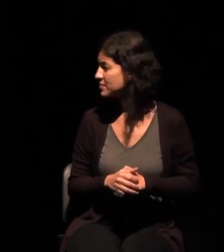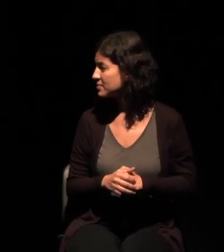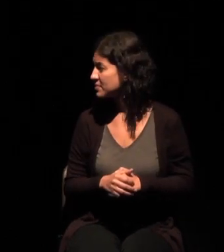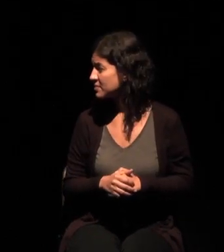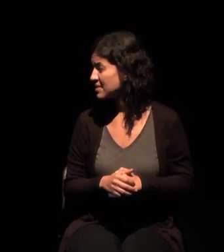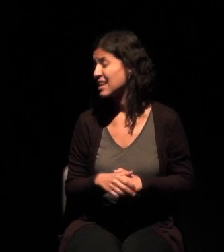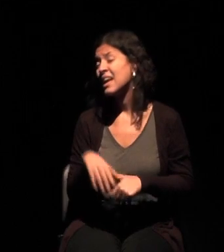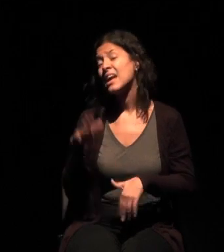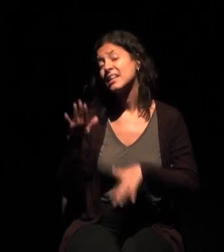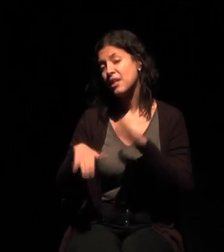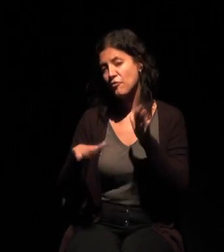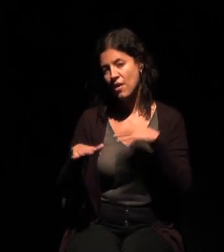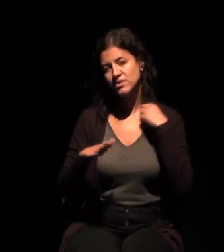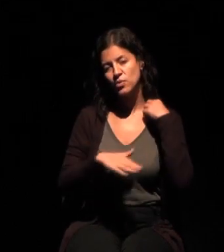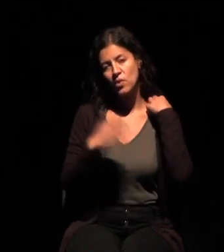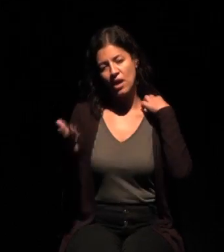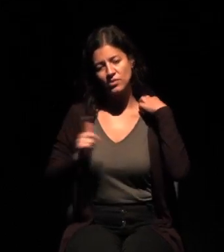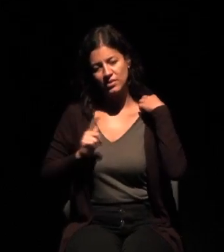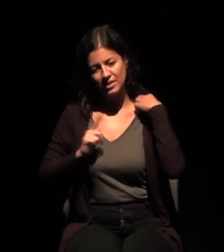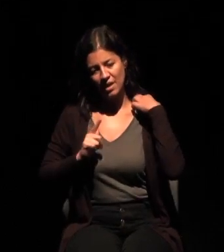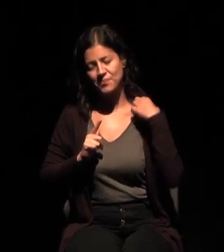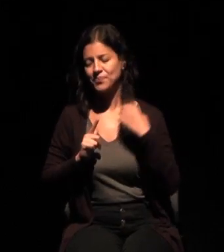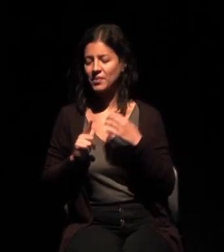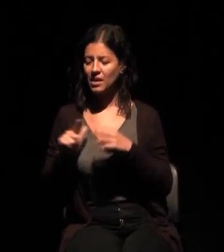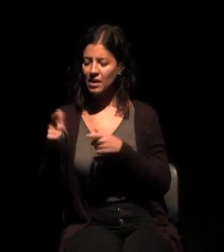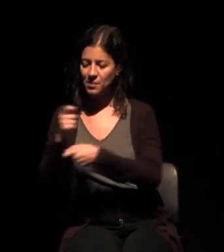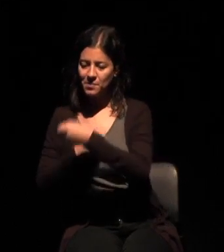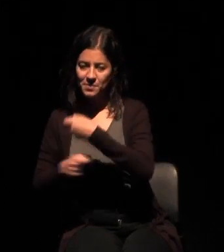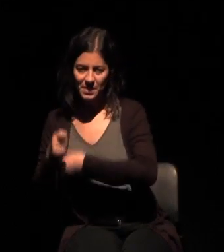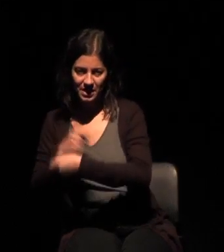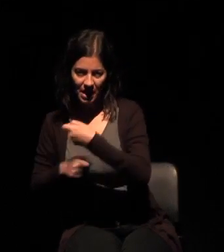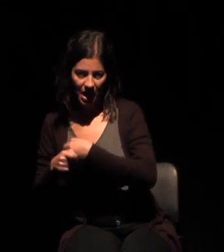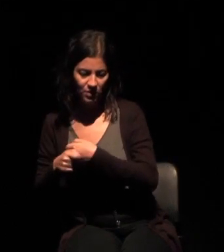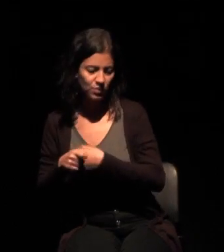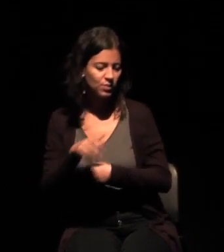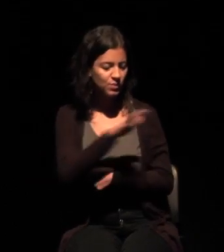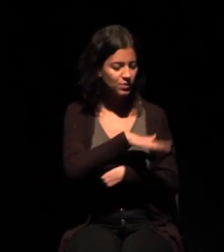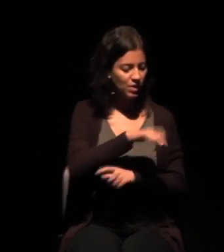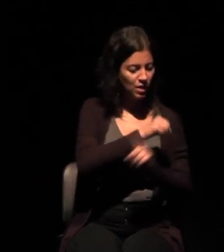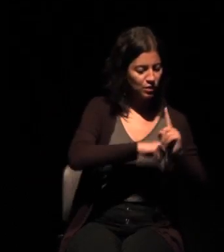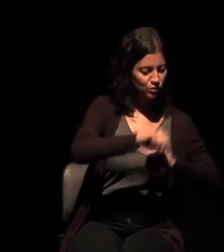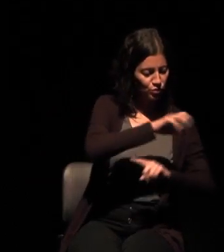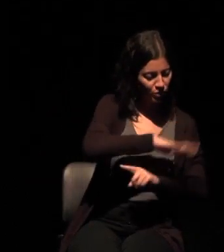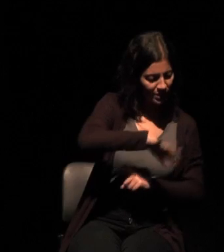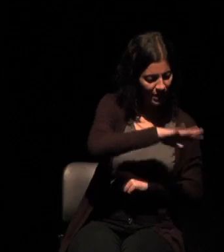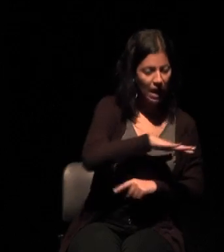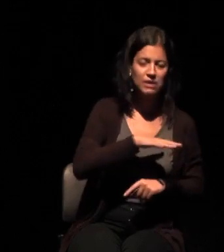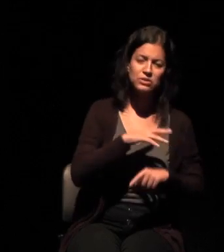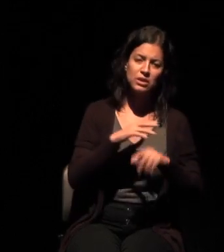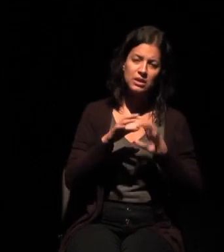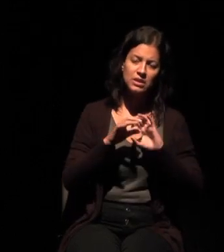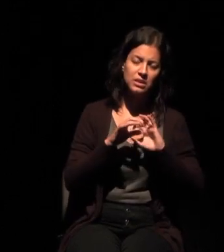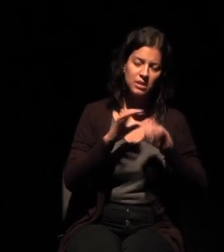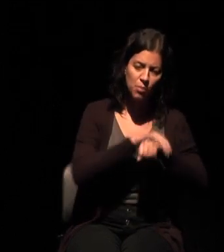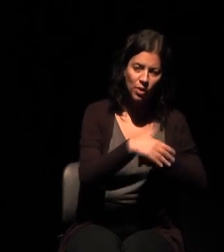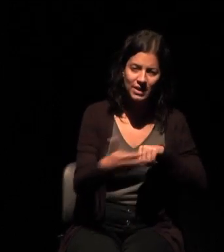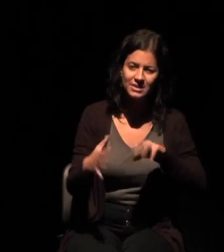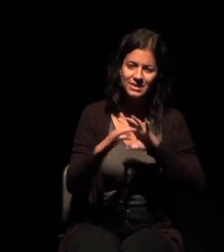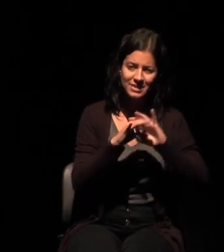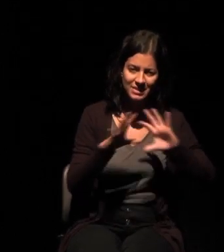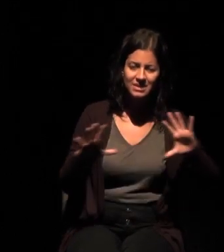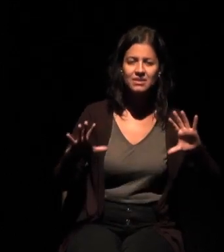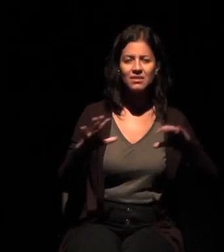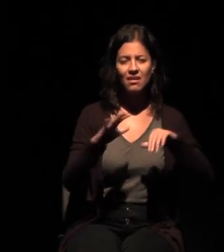enervado de um lado o mercado do outro lado a sociedade ou democracia ou igual vá isso